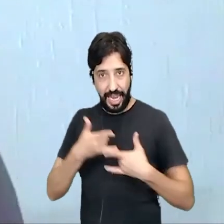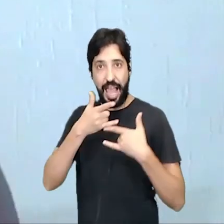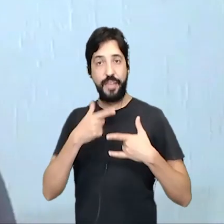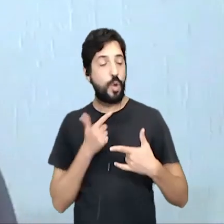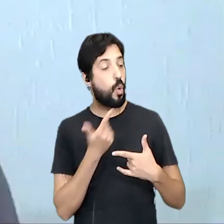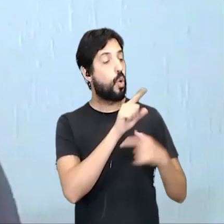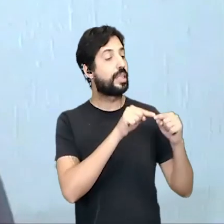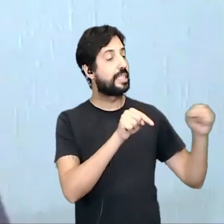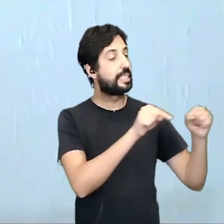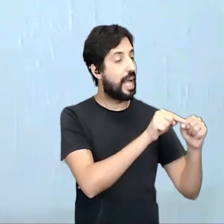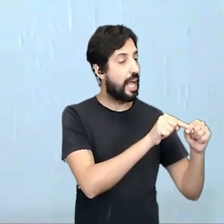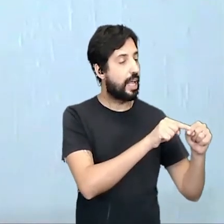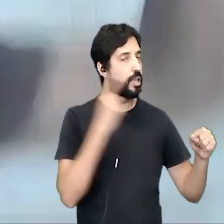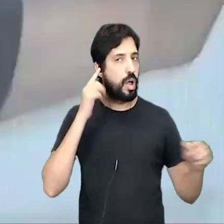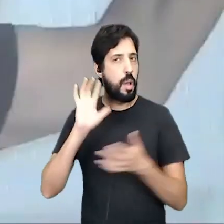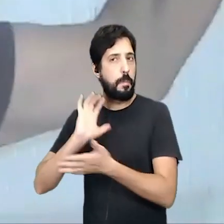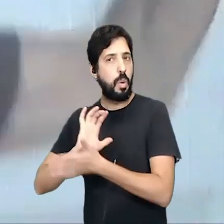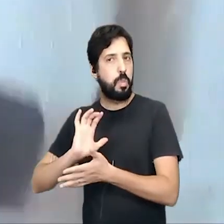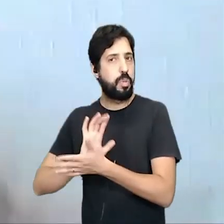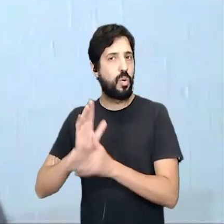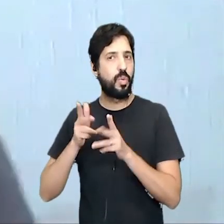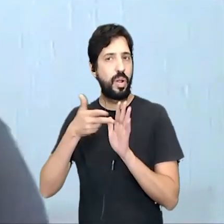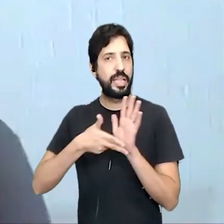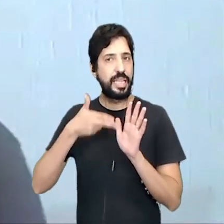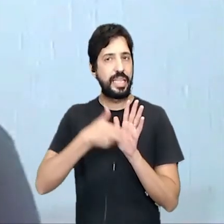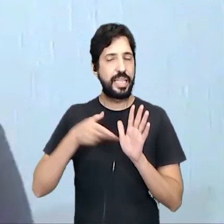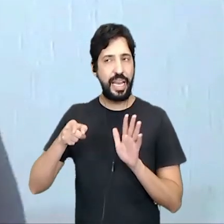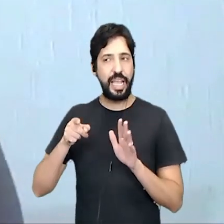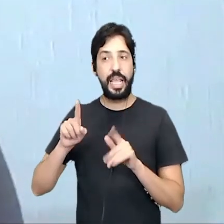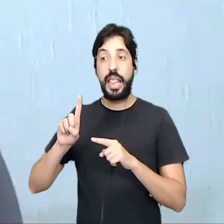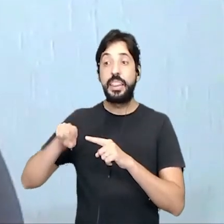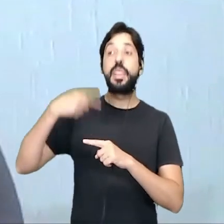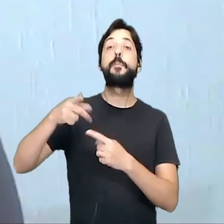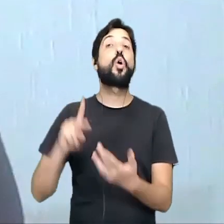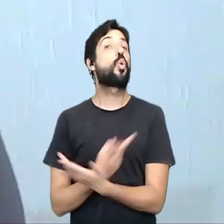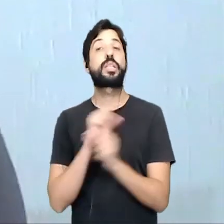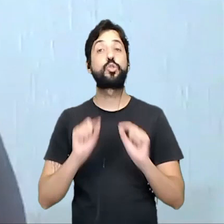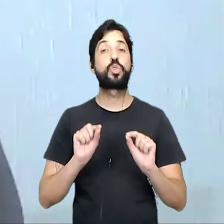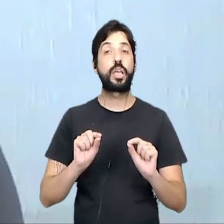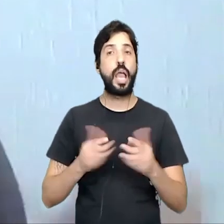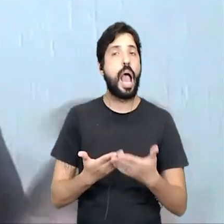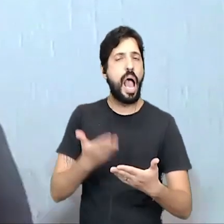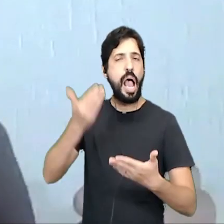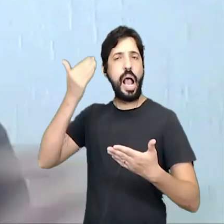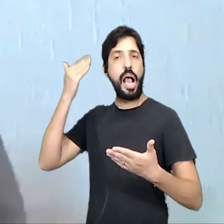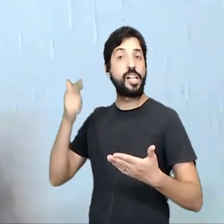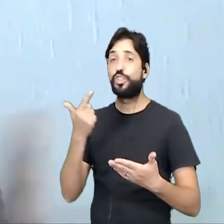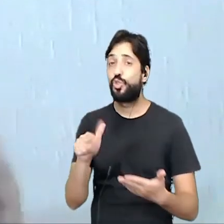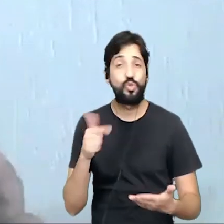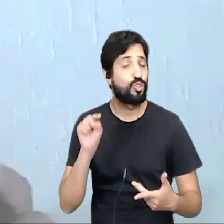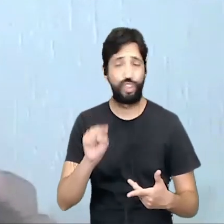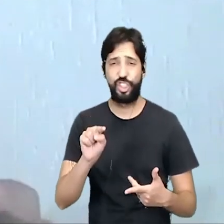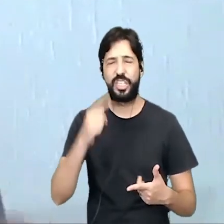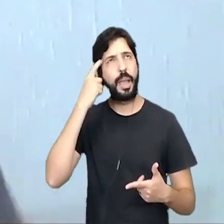lado? O que vai acontecer depois dessa buzina de trem? A gente não tinha